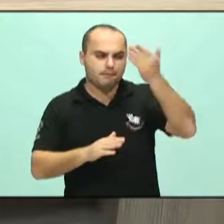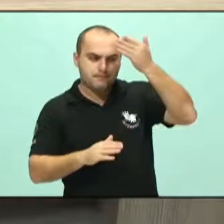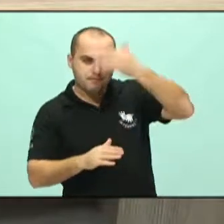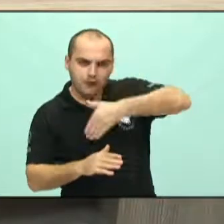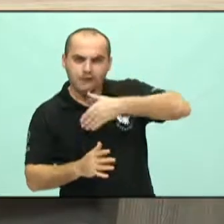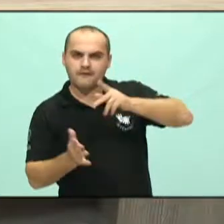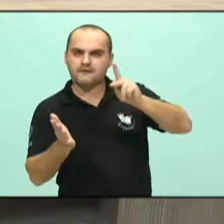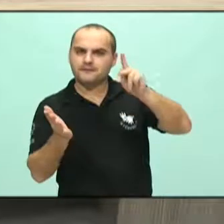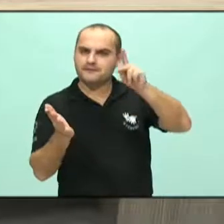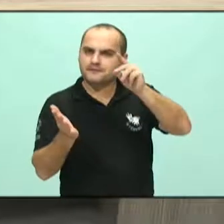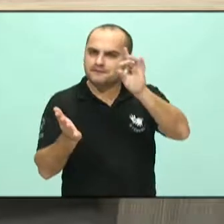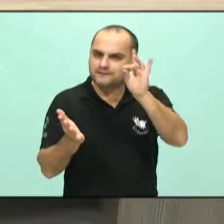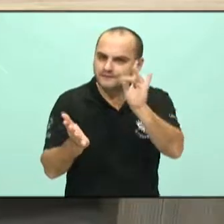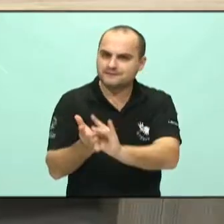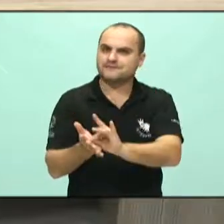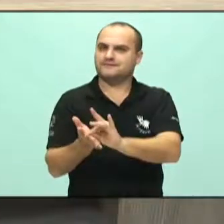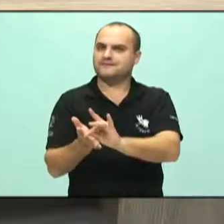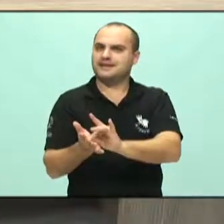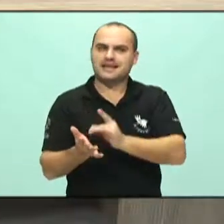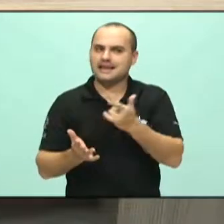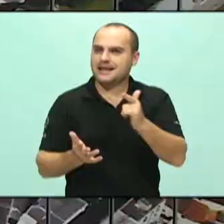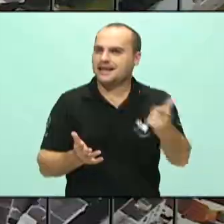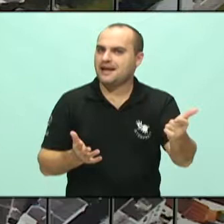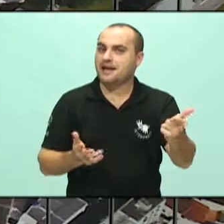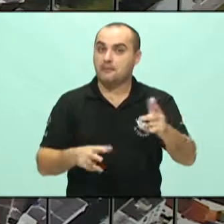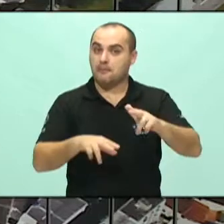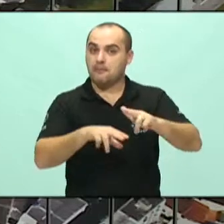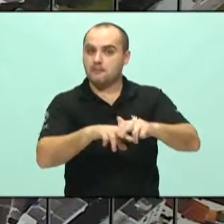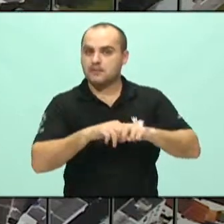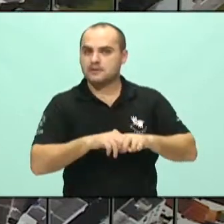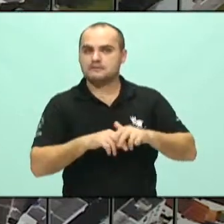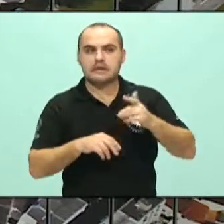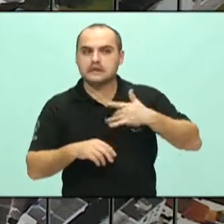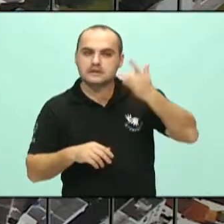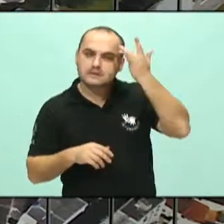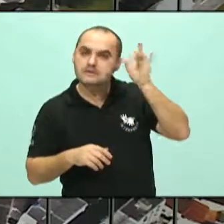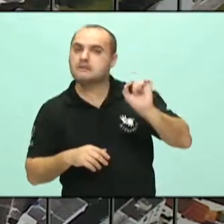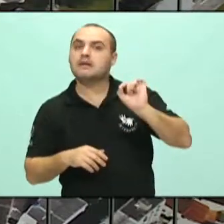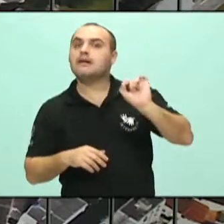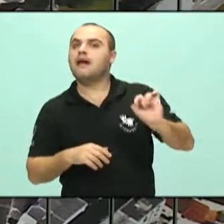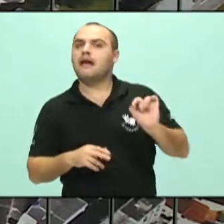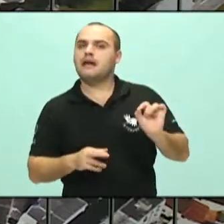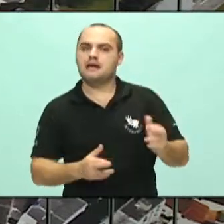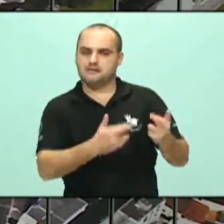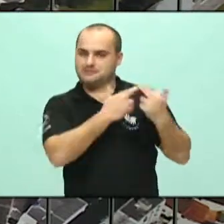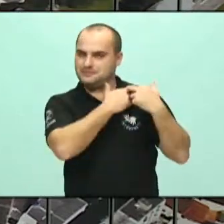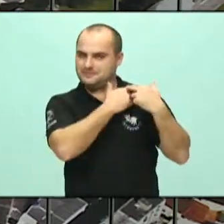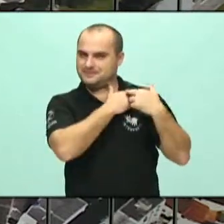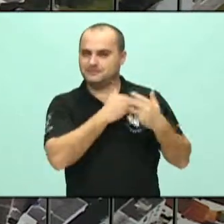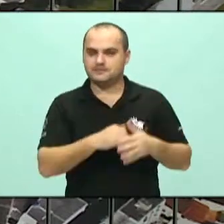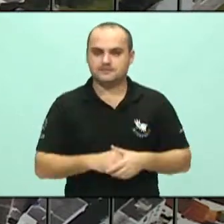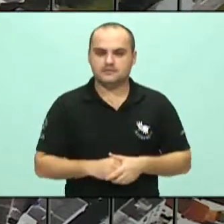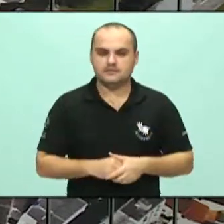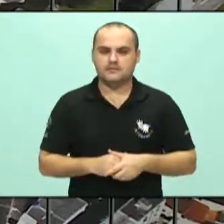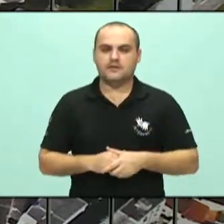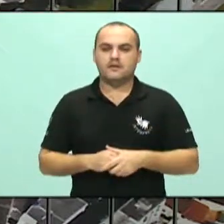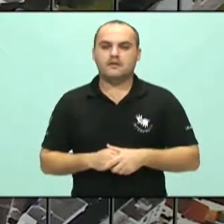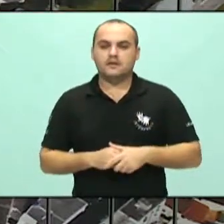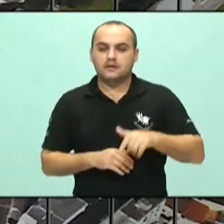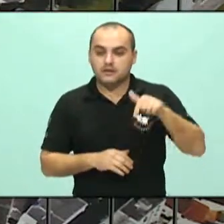afirmação, essa assertividade. Por isso é que não se tem essa definição. Quando os vereadores aqui da